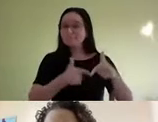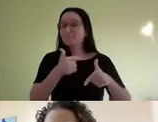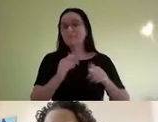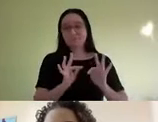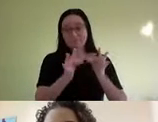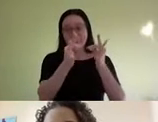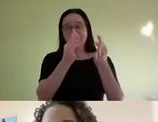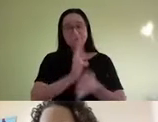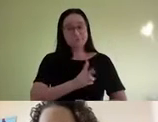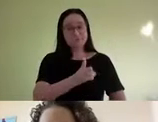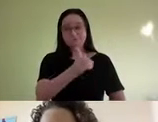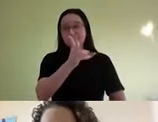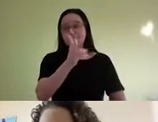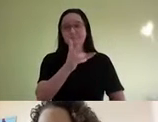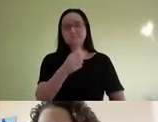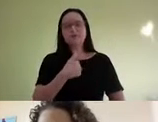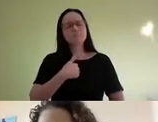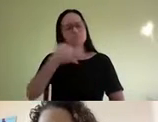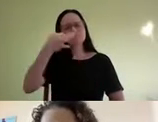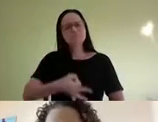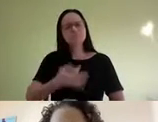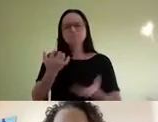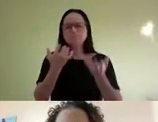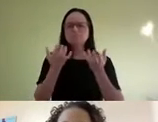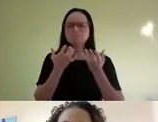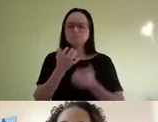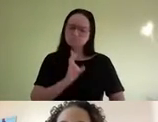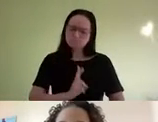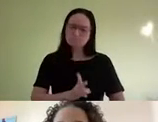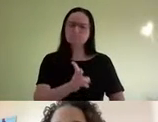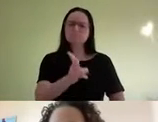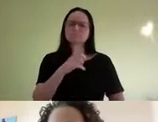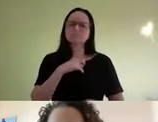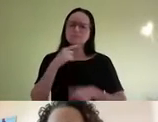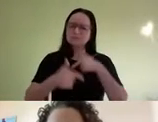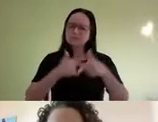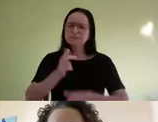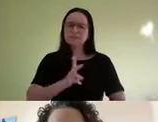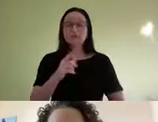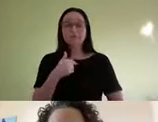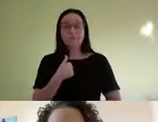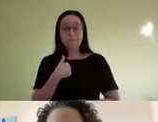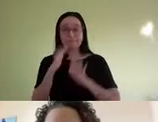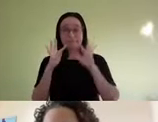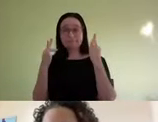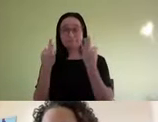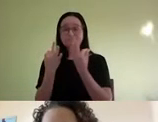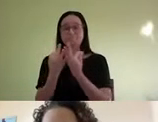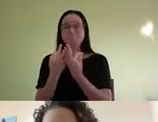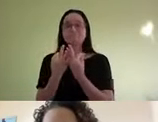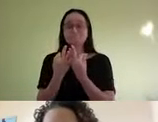eu sempre tive a certeza que era o que eu queria seguir como carreira. Eu venho de uma família bastante,